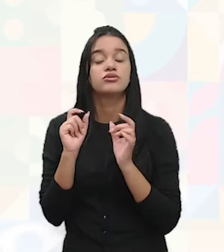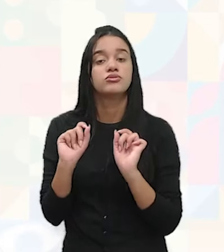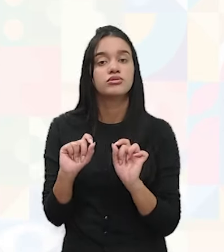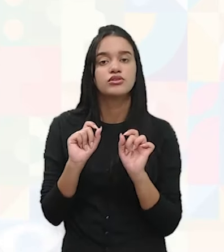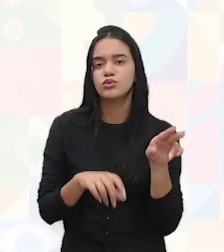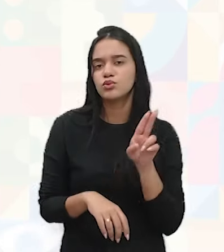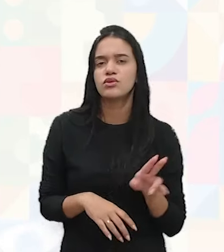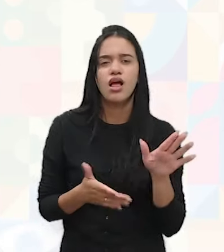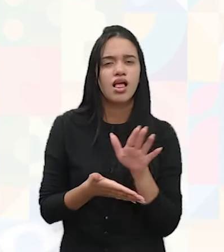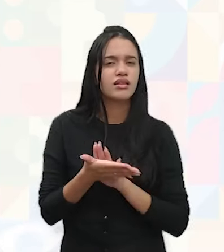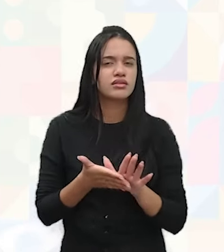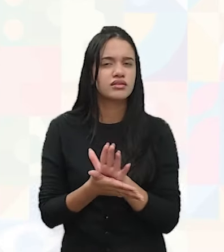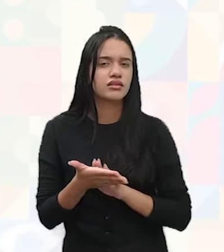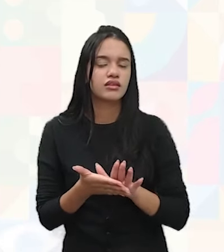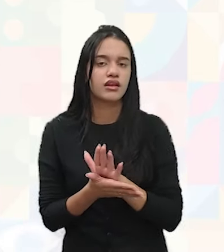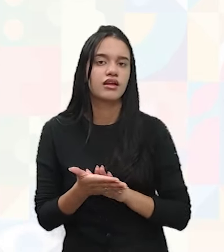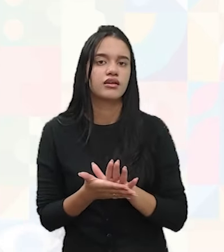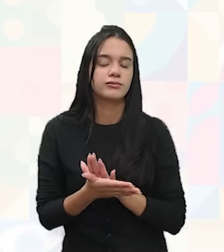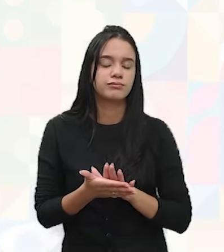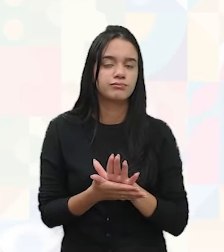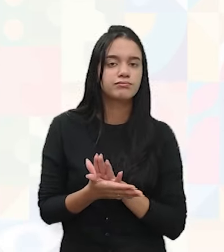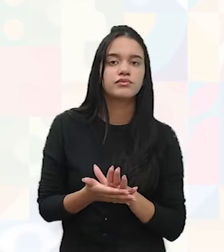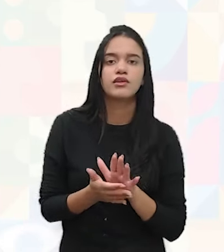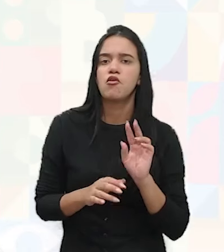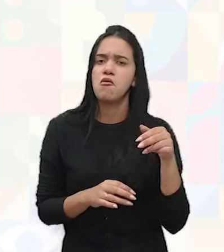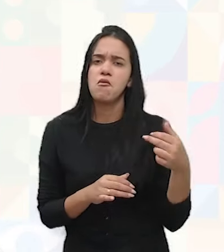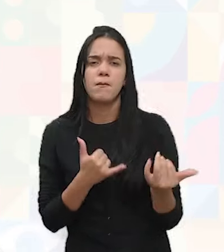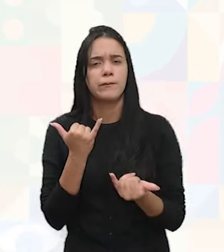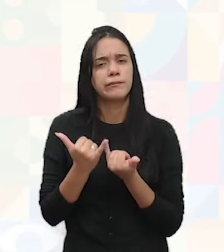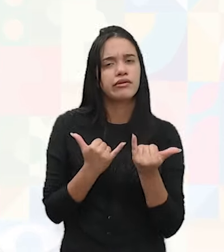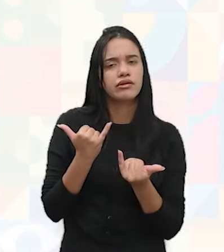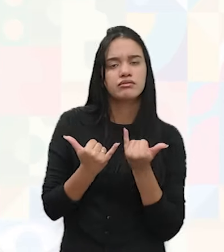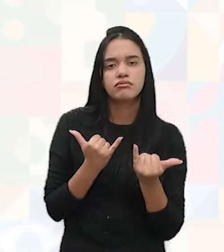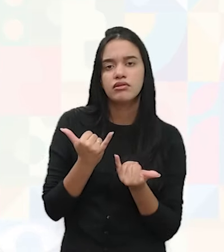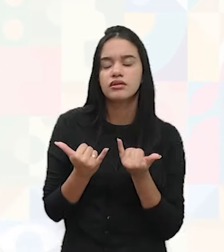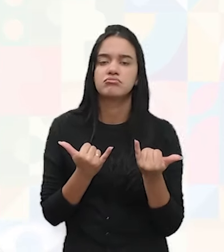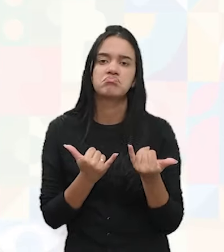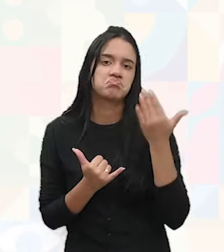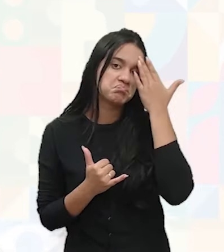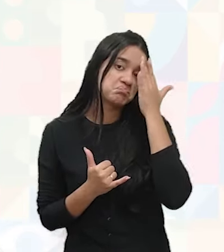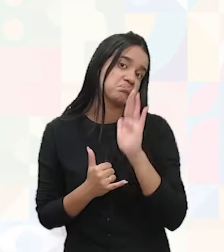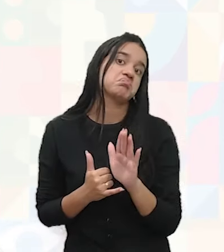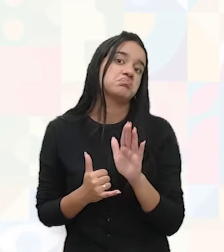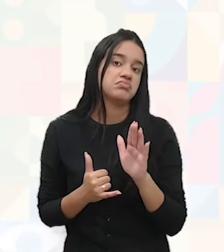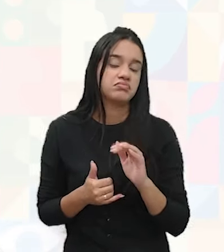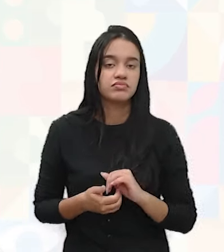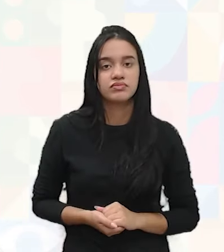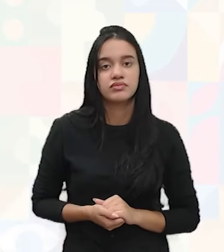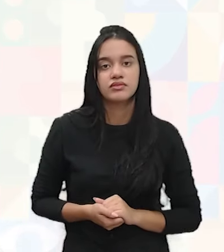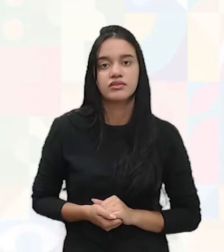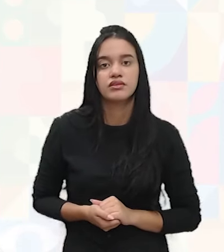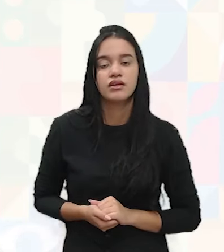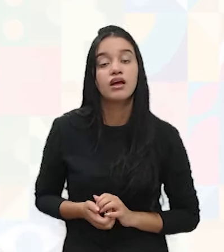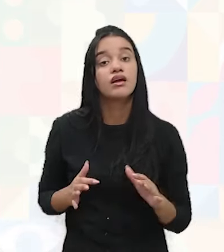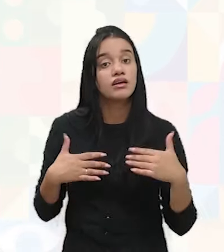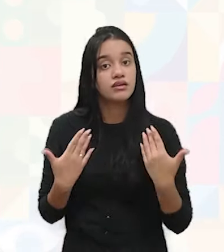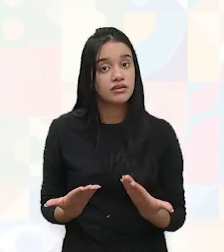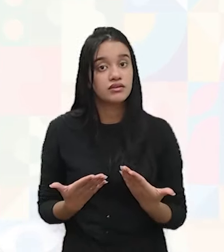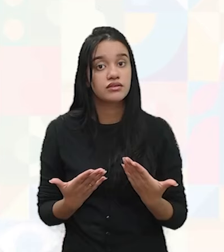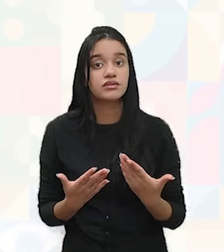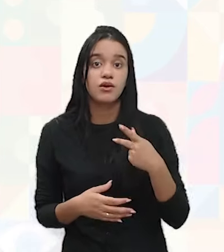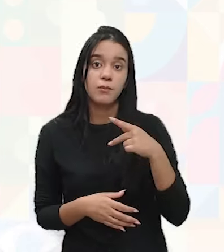usou nada daquela carga extintora né por brincadeira ou por algum motivo né ninguém sabe o que se passa na cabeça das pessoas então o